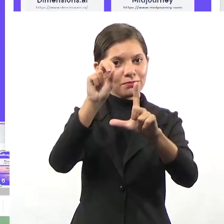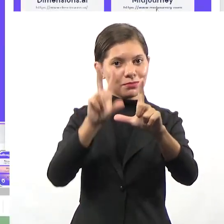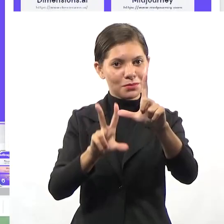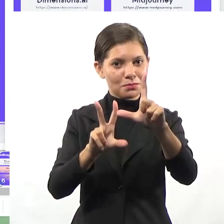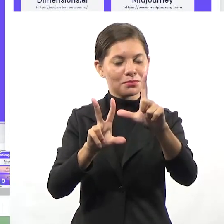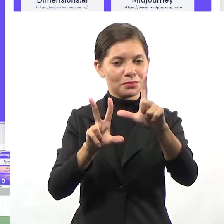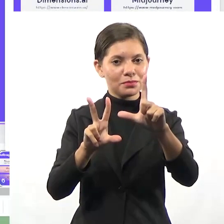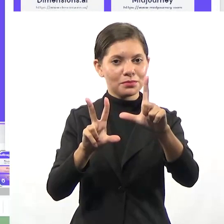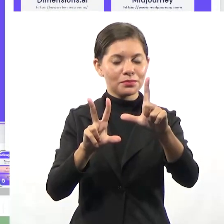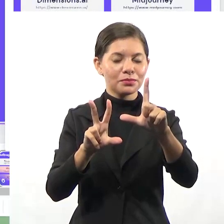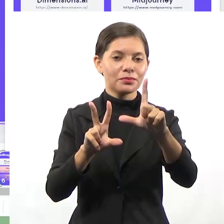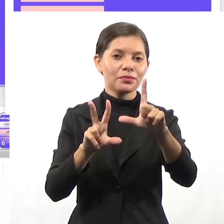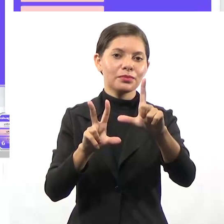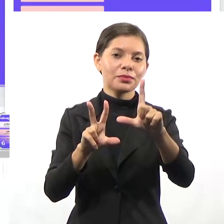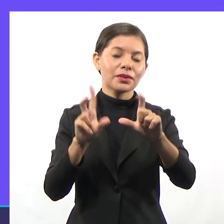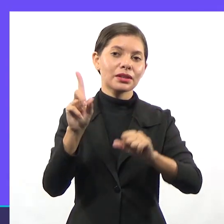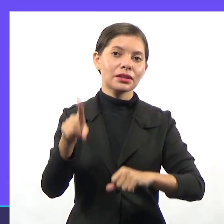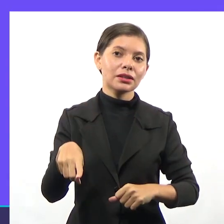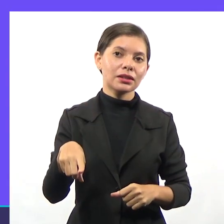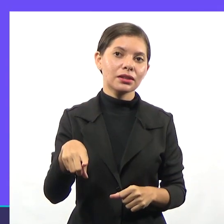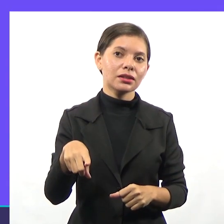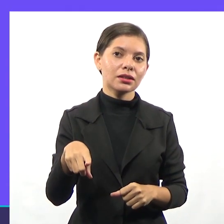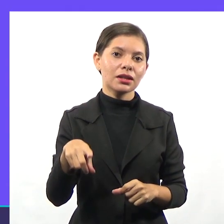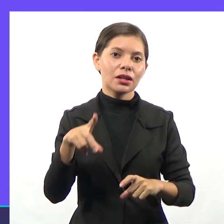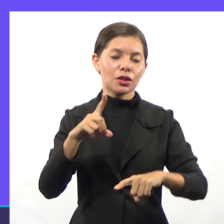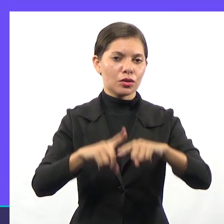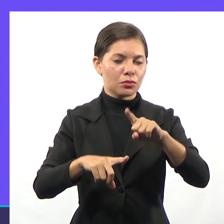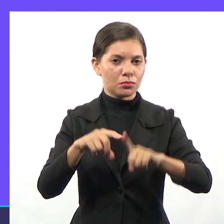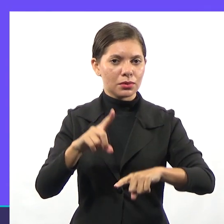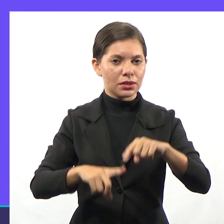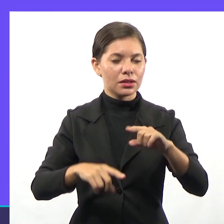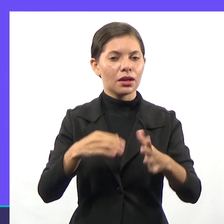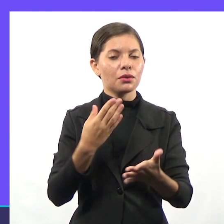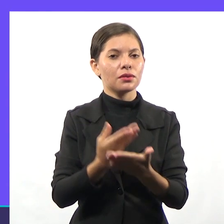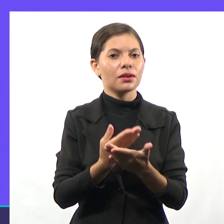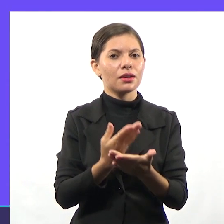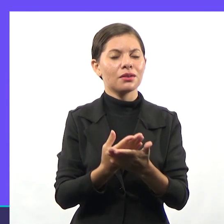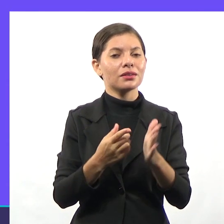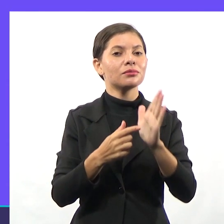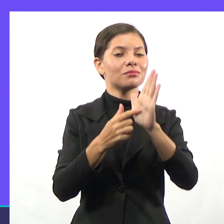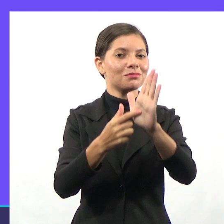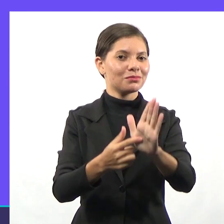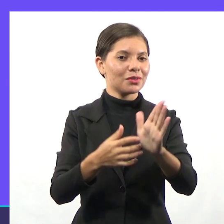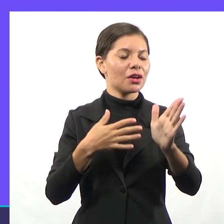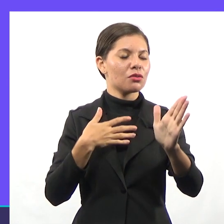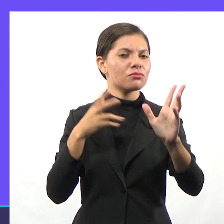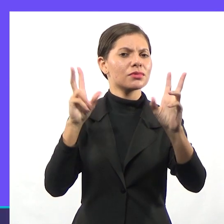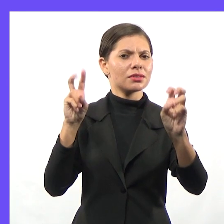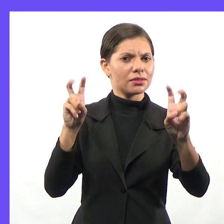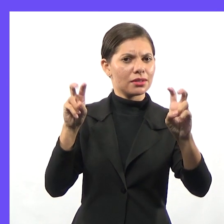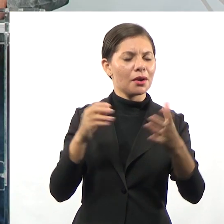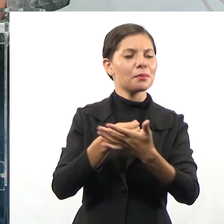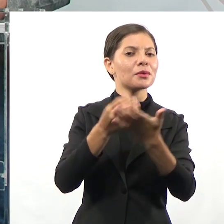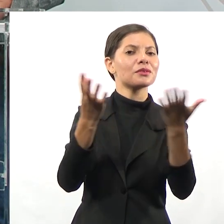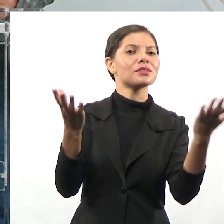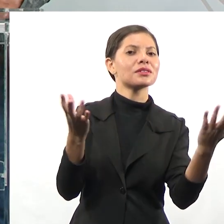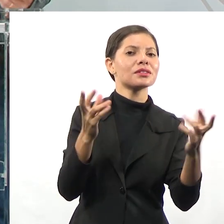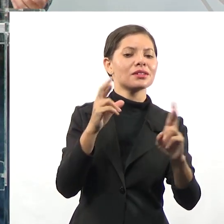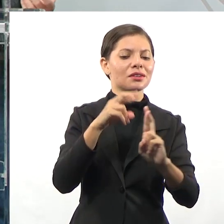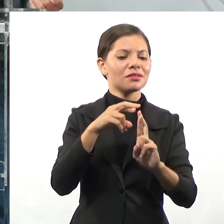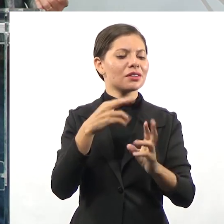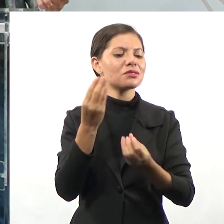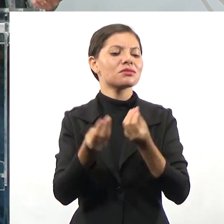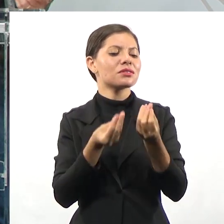estão lá no nosso ambiente virtual de aprendizagem e no material, lá na aula de apresentação, eu citei